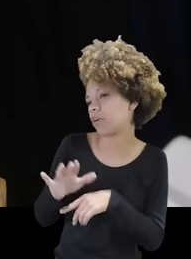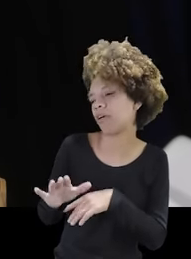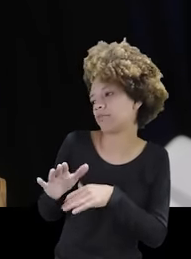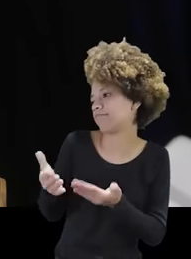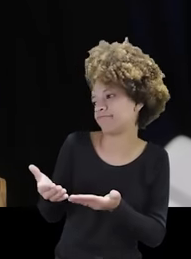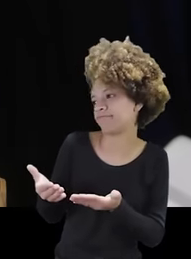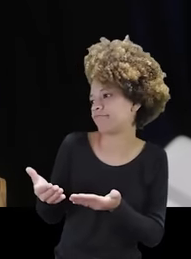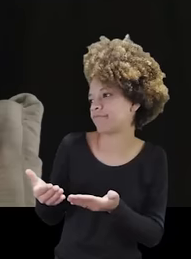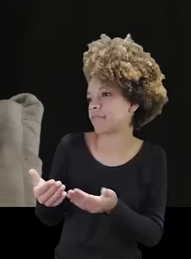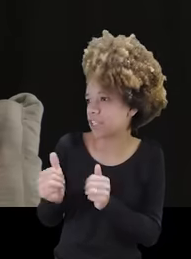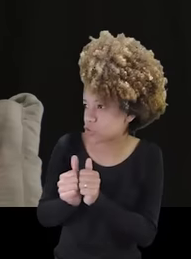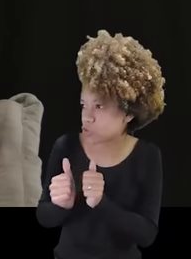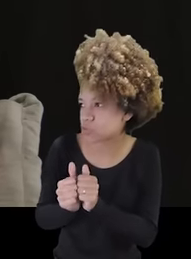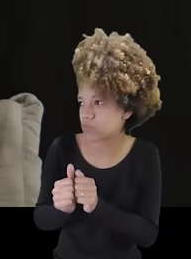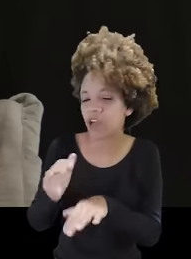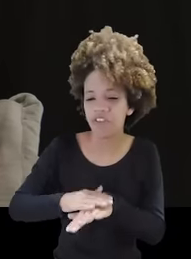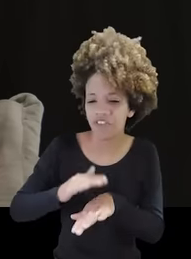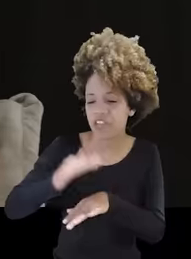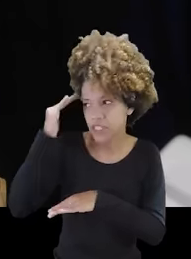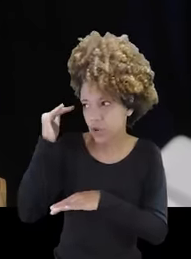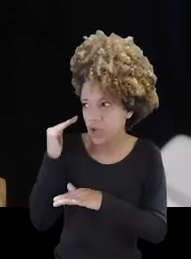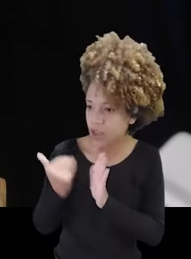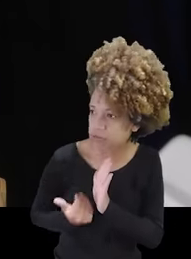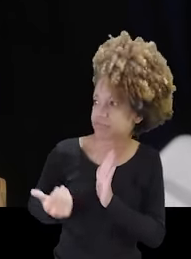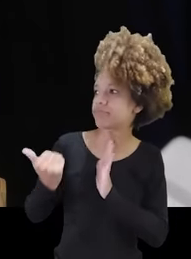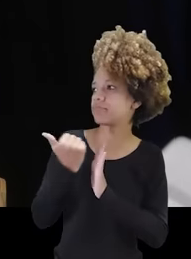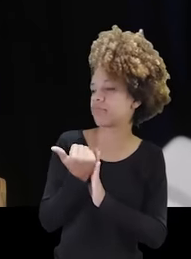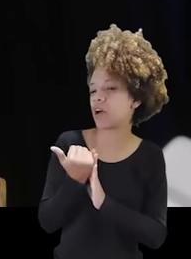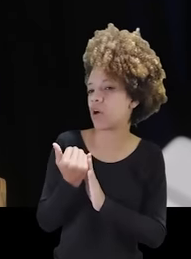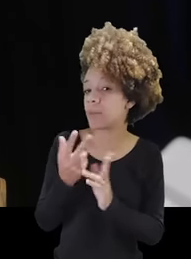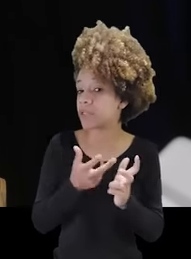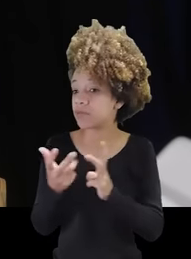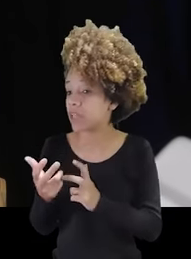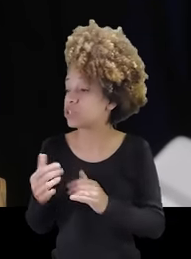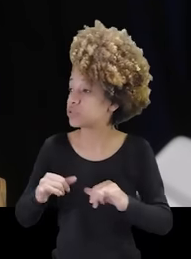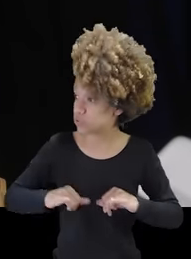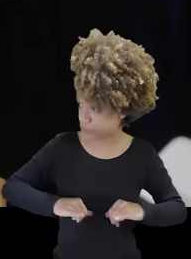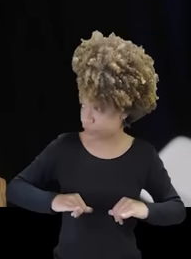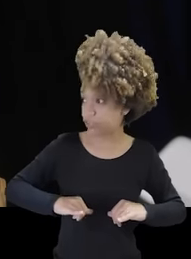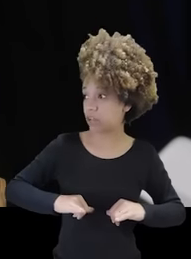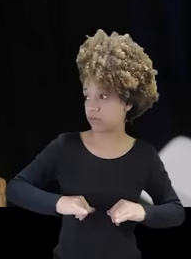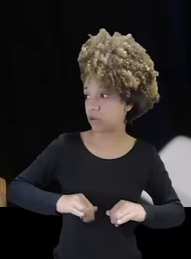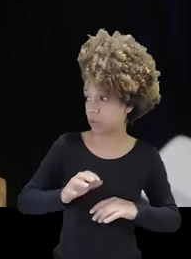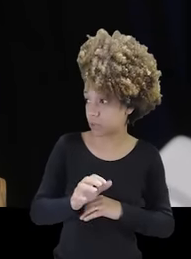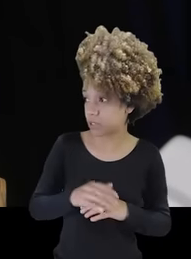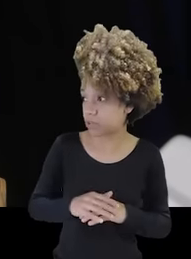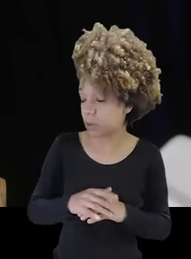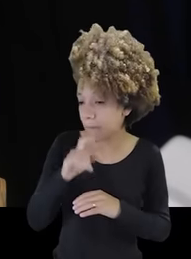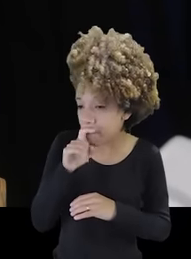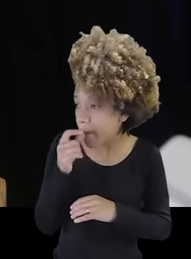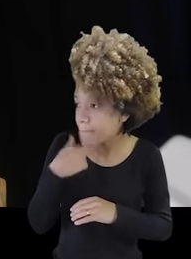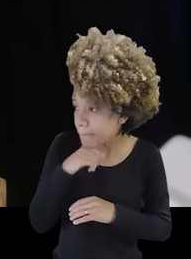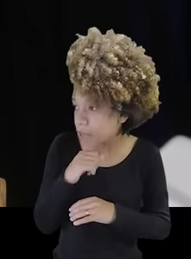são a geração que estava junto a Coreia subir como eles eram isso e sofreu muito né com isso os